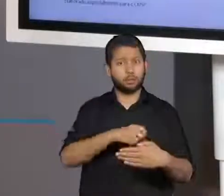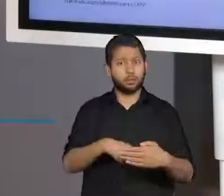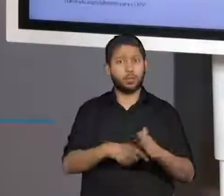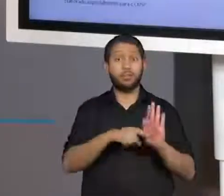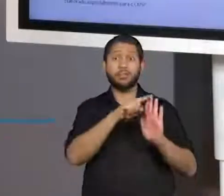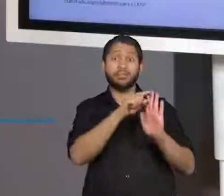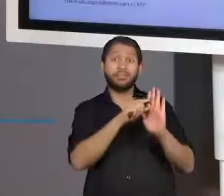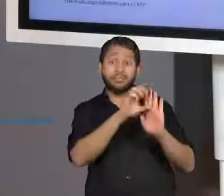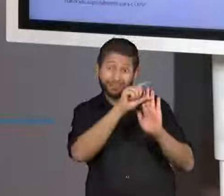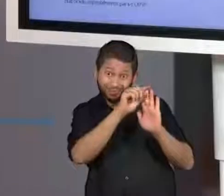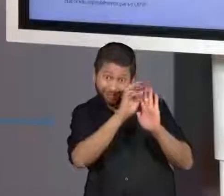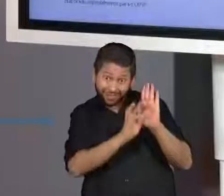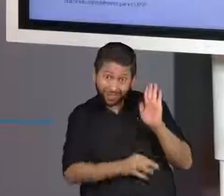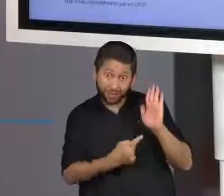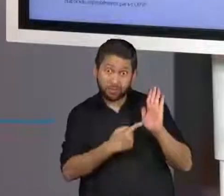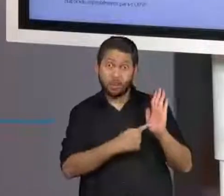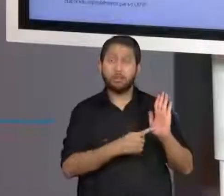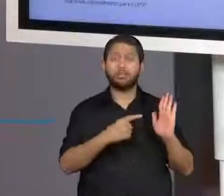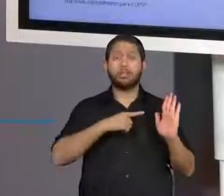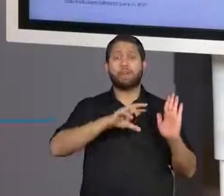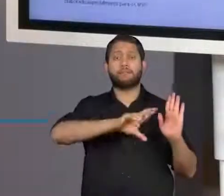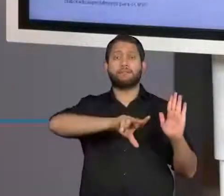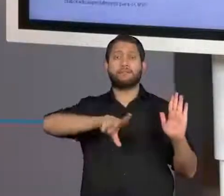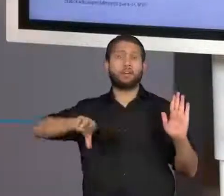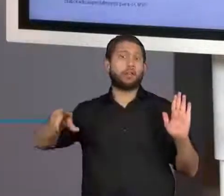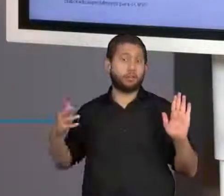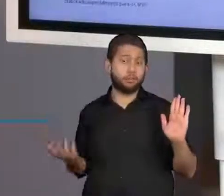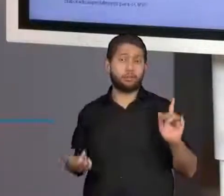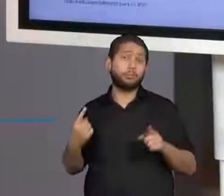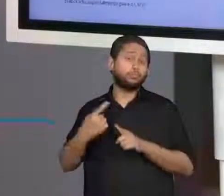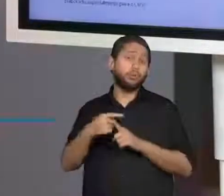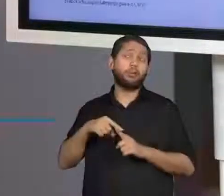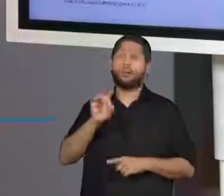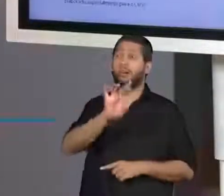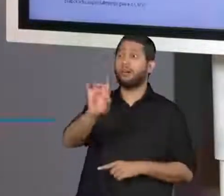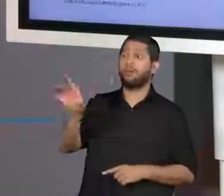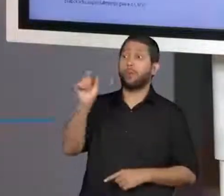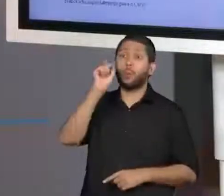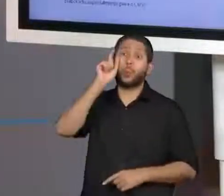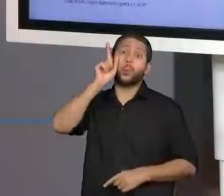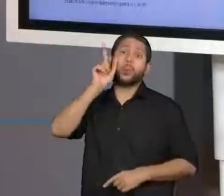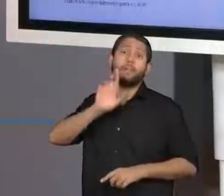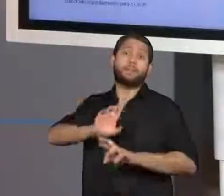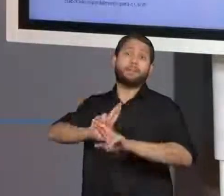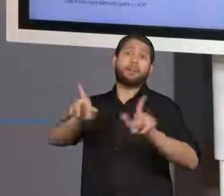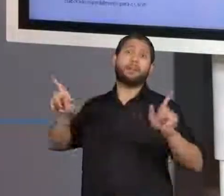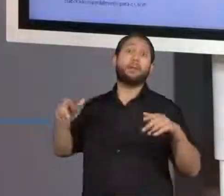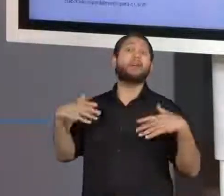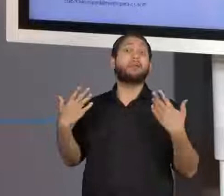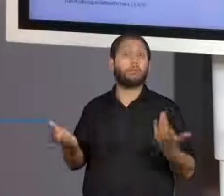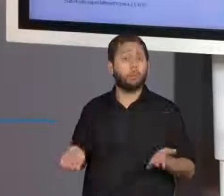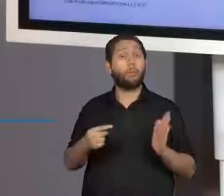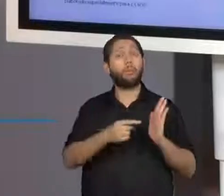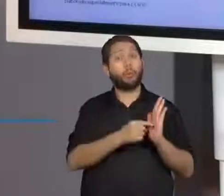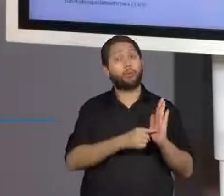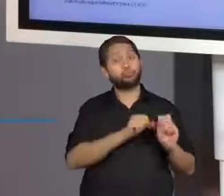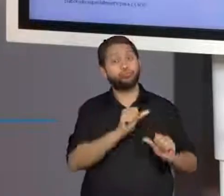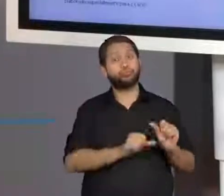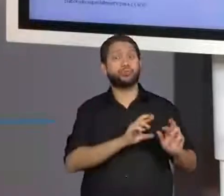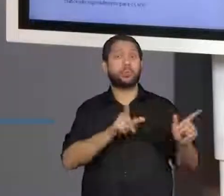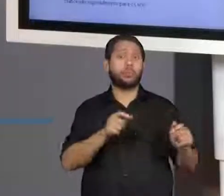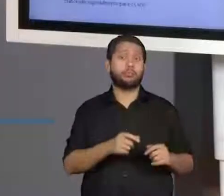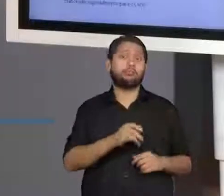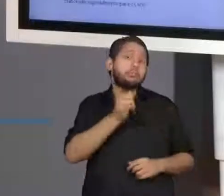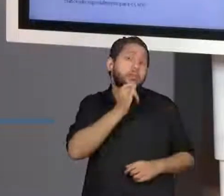variações, porque é uma coisa que entra no âmbito cultural, então várias culturas utilizam